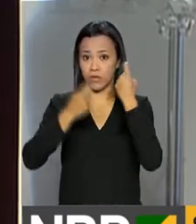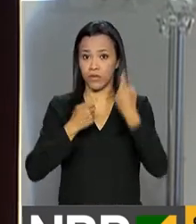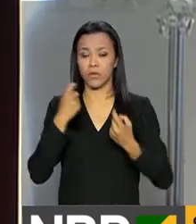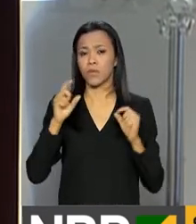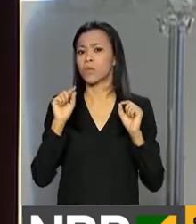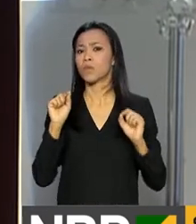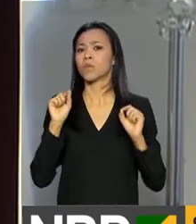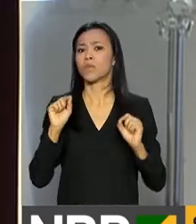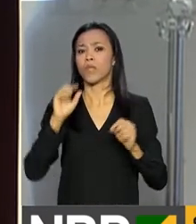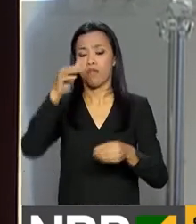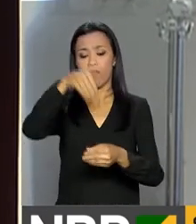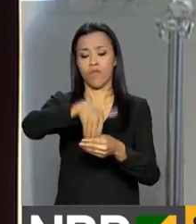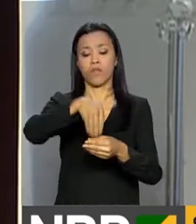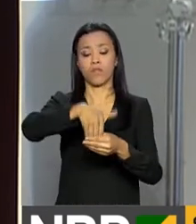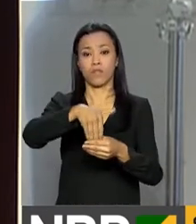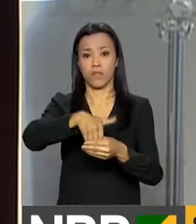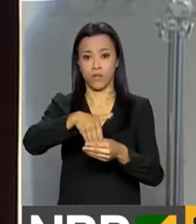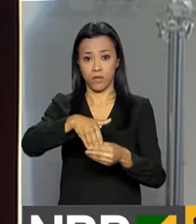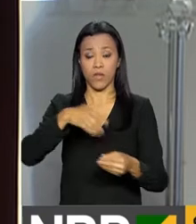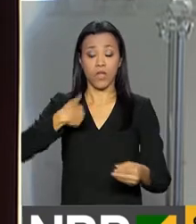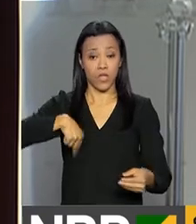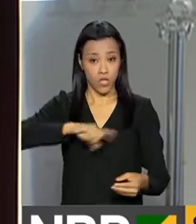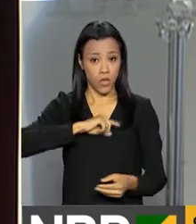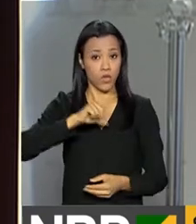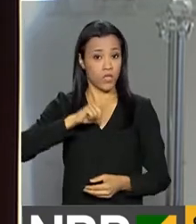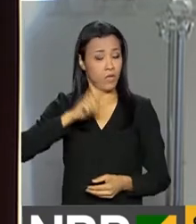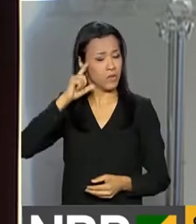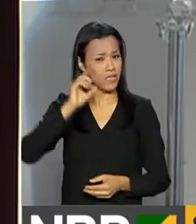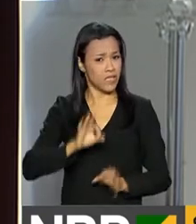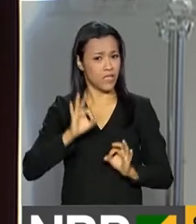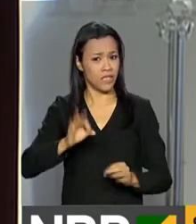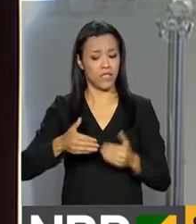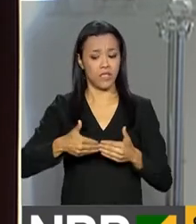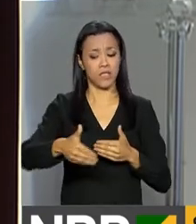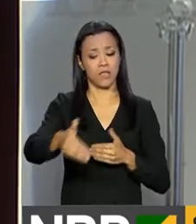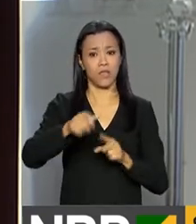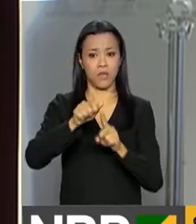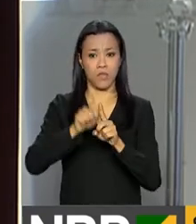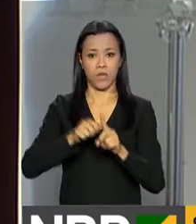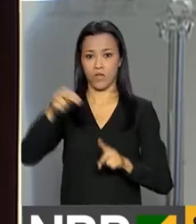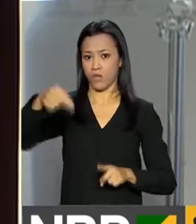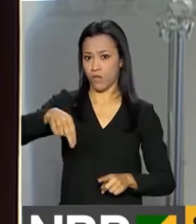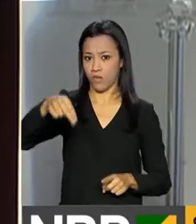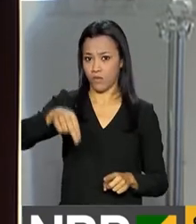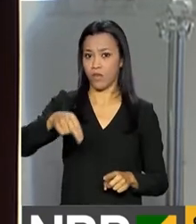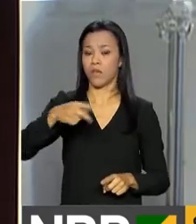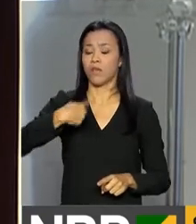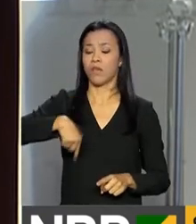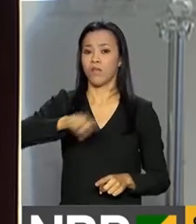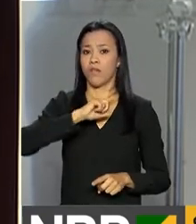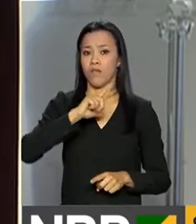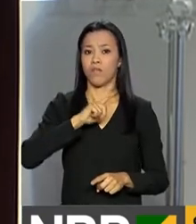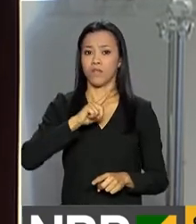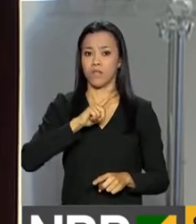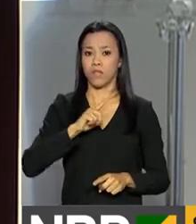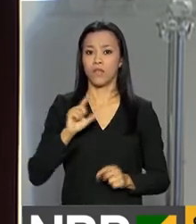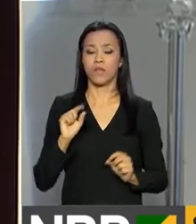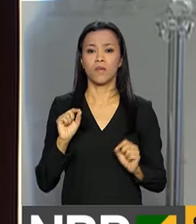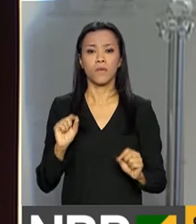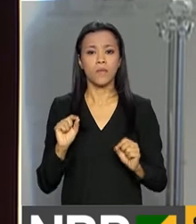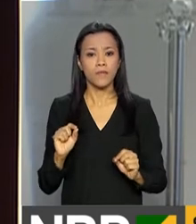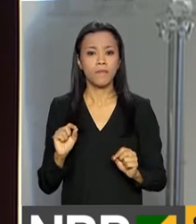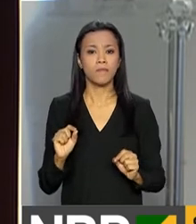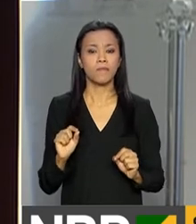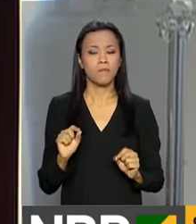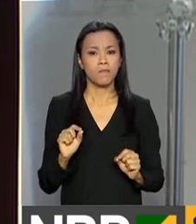sobre a votação, e nós, eu tenho certeza que a partir de novembro nós teremos certamente um impacto até muito